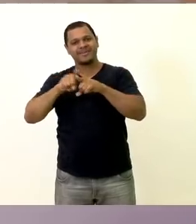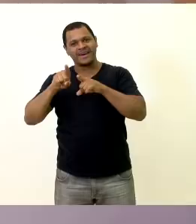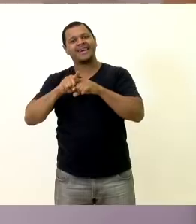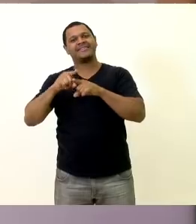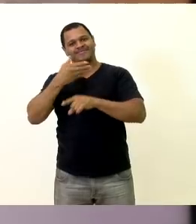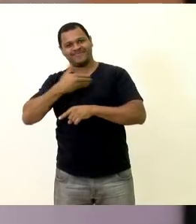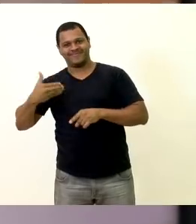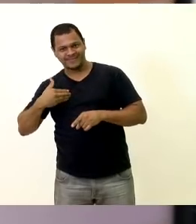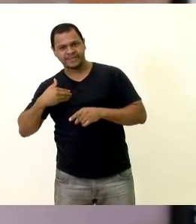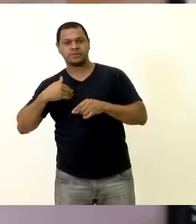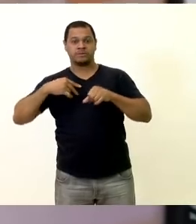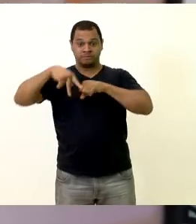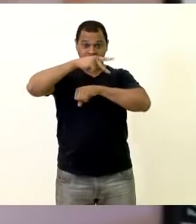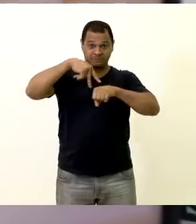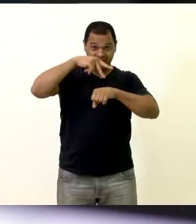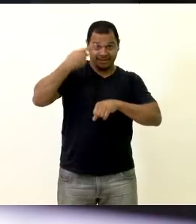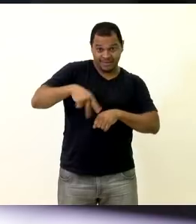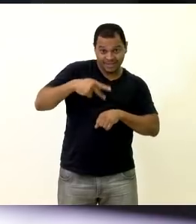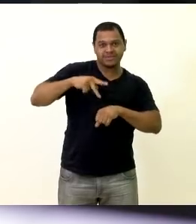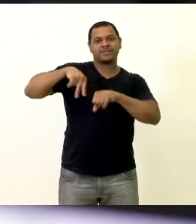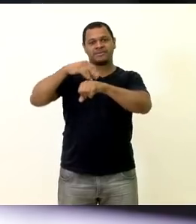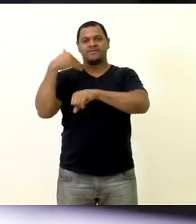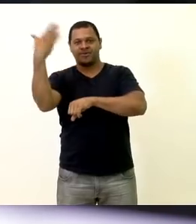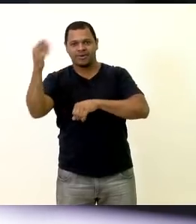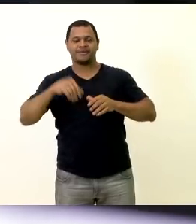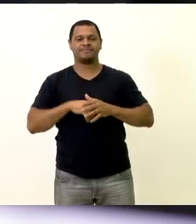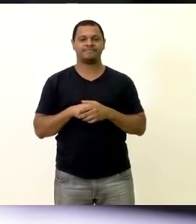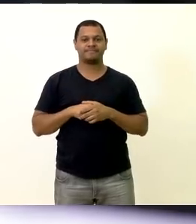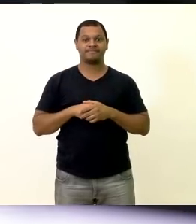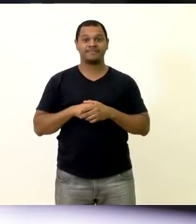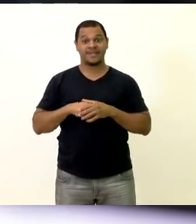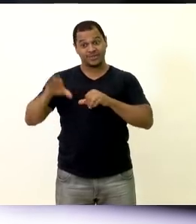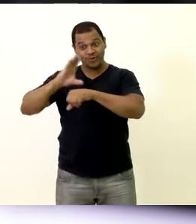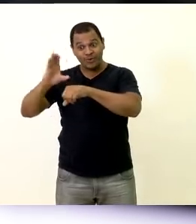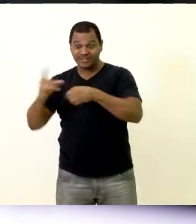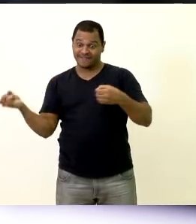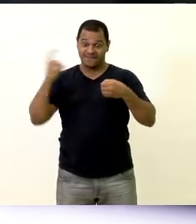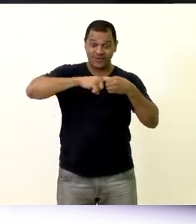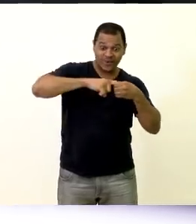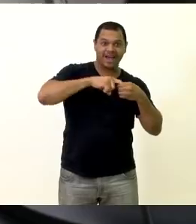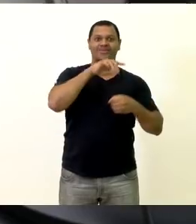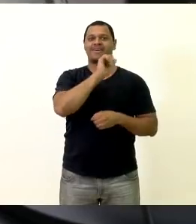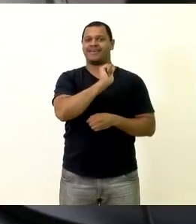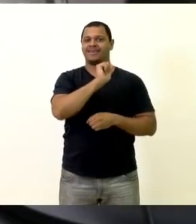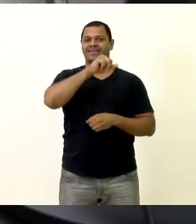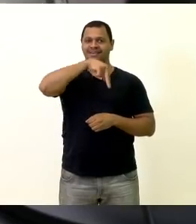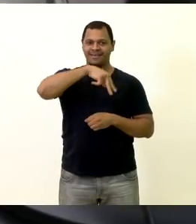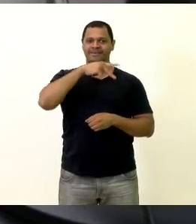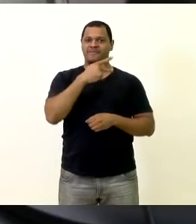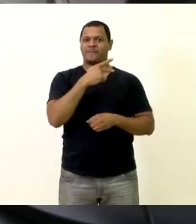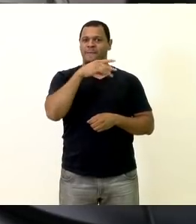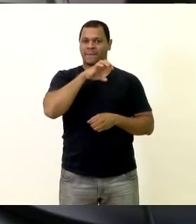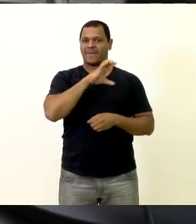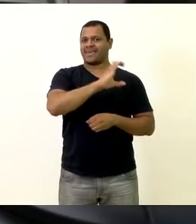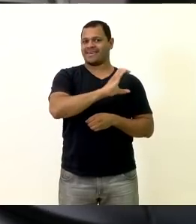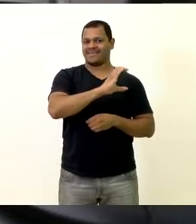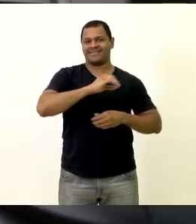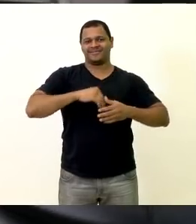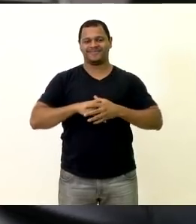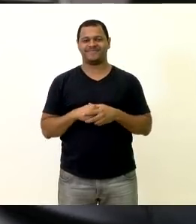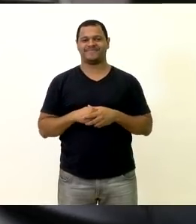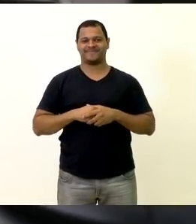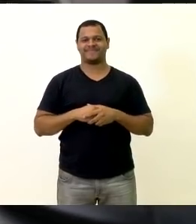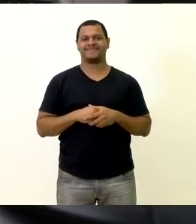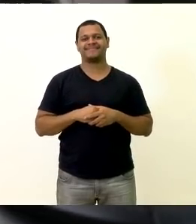mais qualificados cursos de pós-graduação, como os vinculados à Associação Nacional dos Centros de Pós-Graduação em Economia,